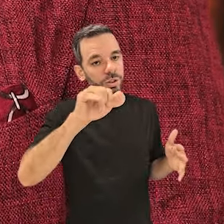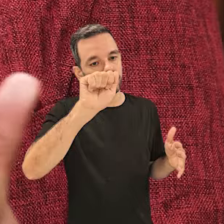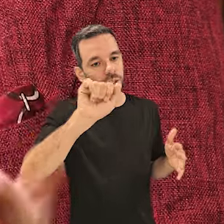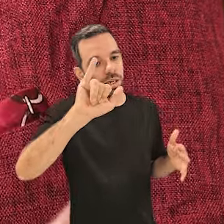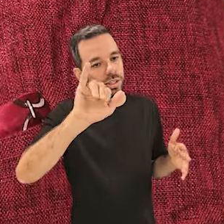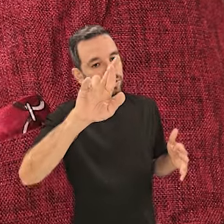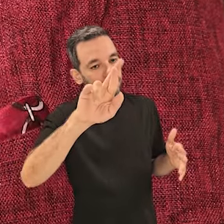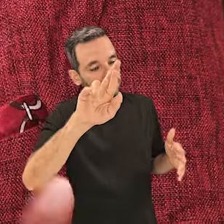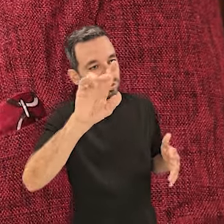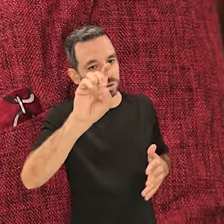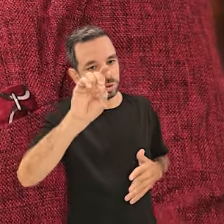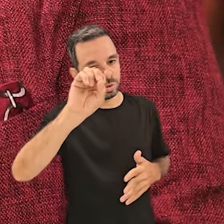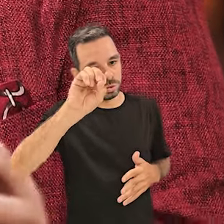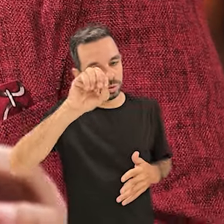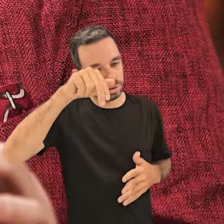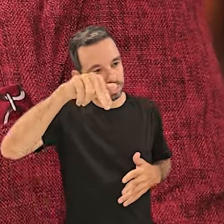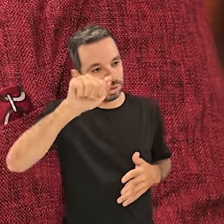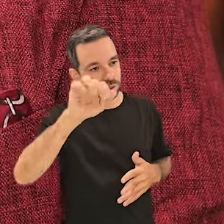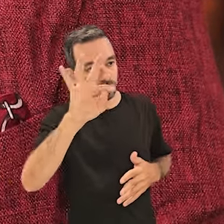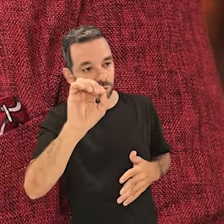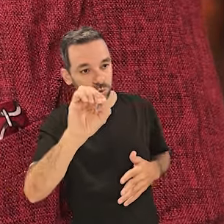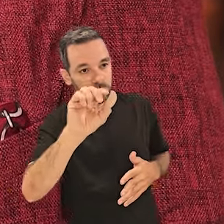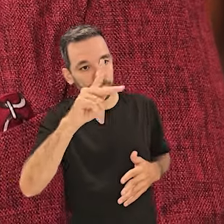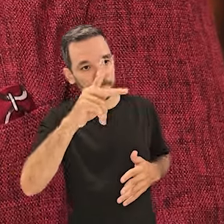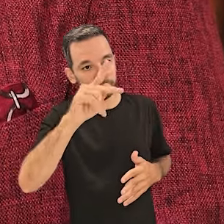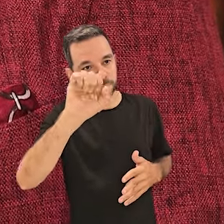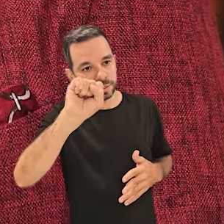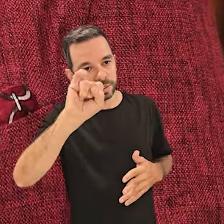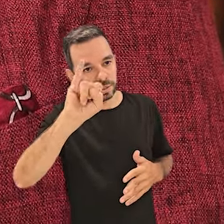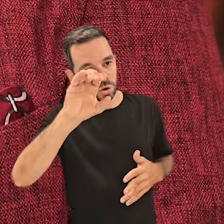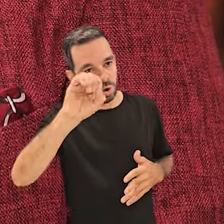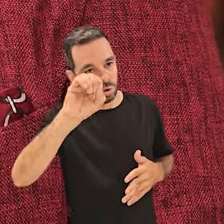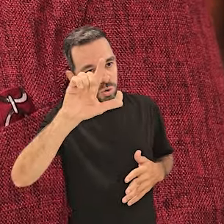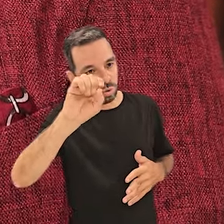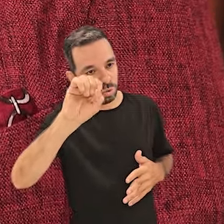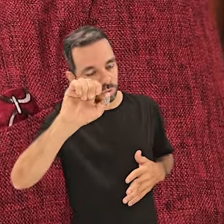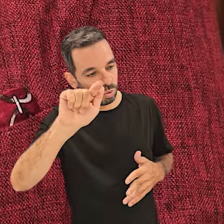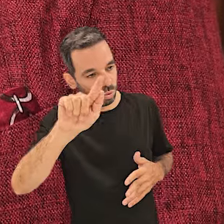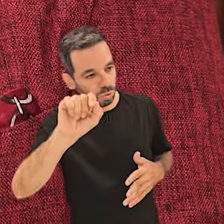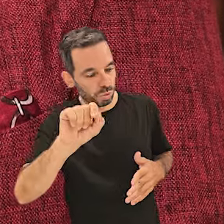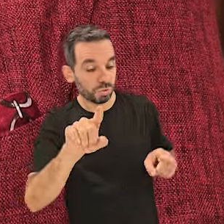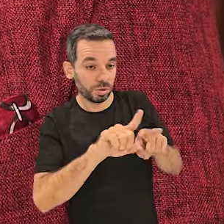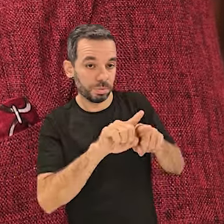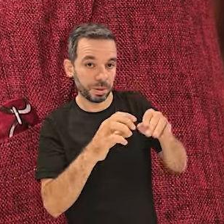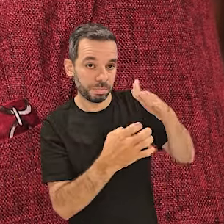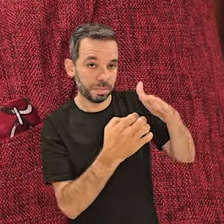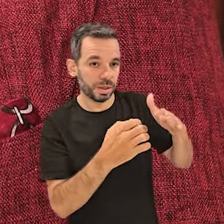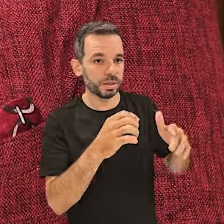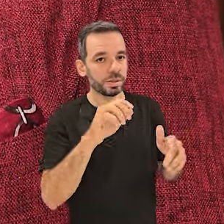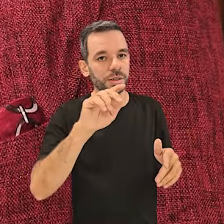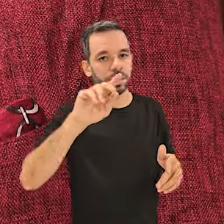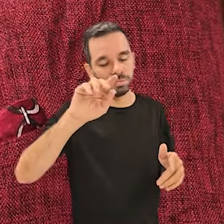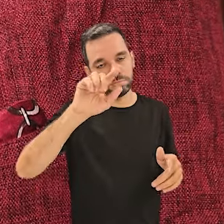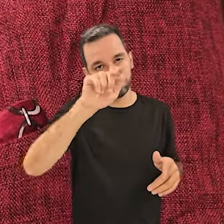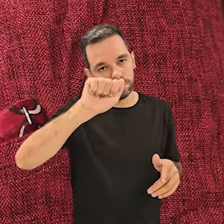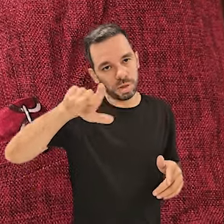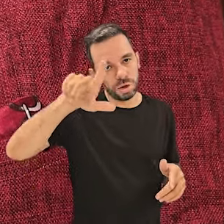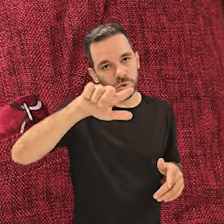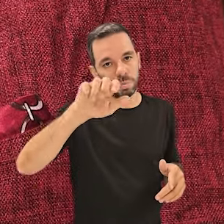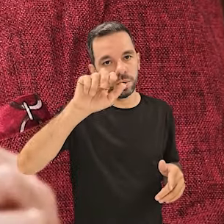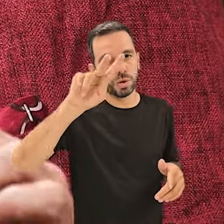aliás, Jair Donato Psicólogo, né? Fica esta rede aqui oficial. E a Humanos Editora é @humanoseditora, lembrando